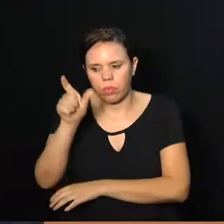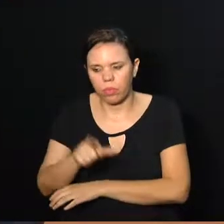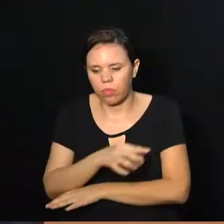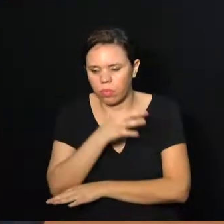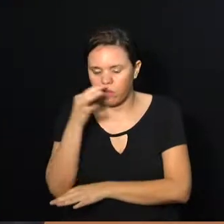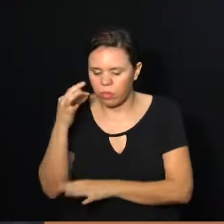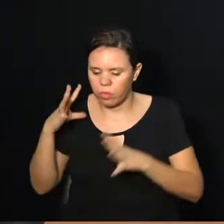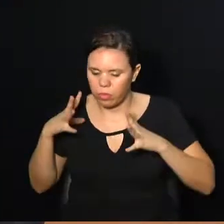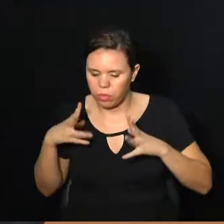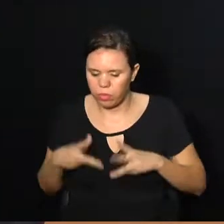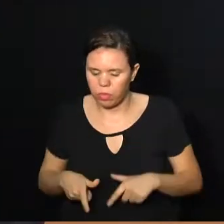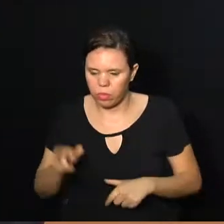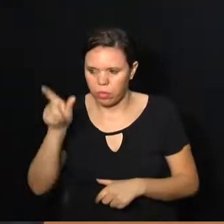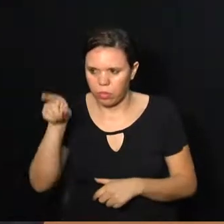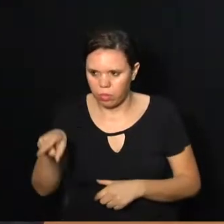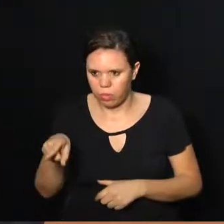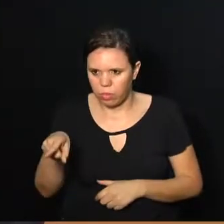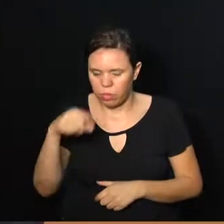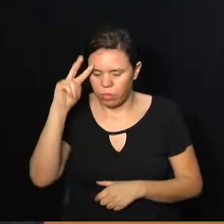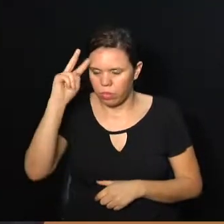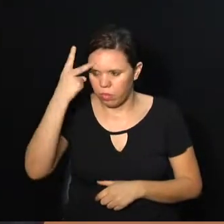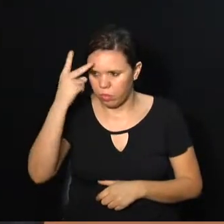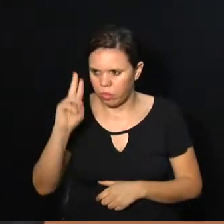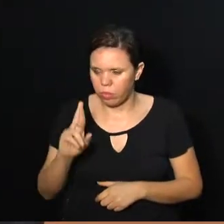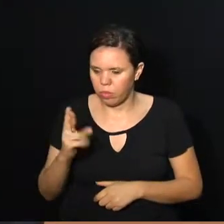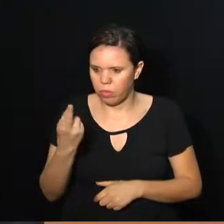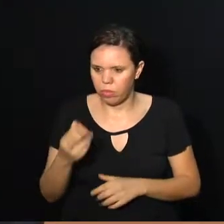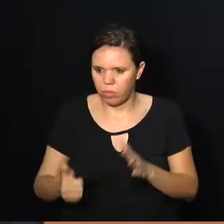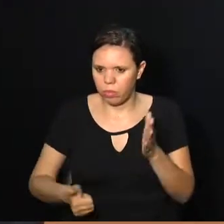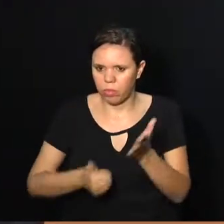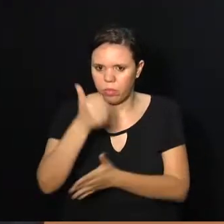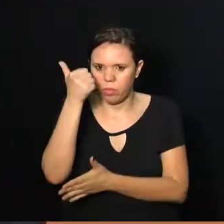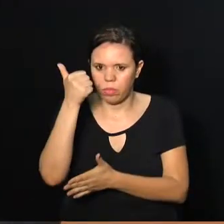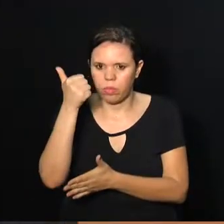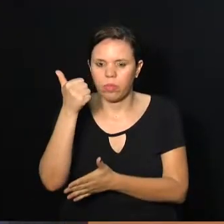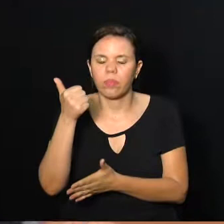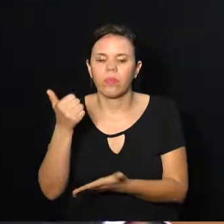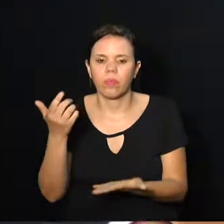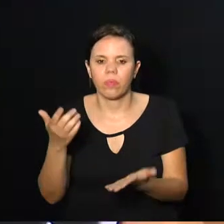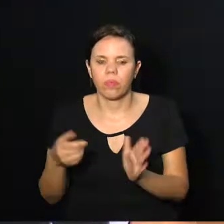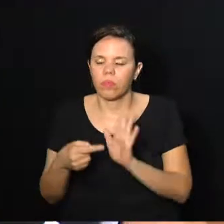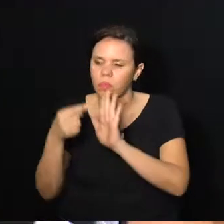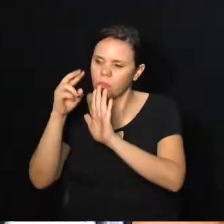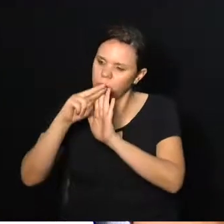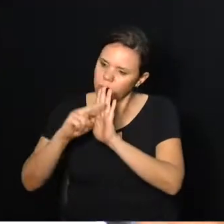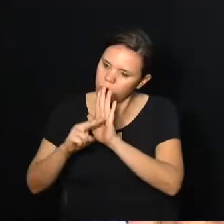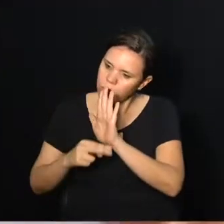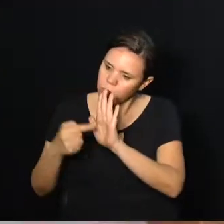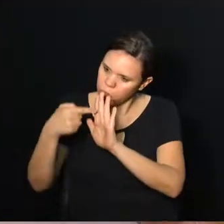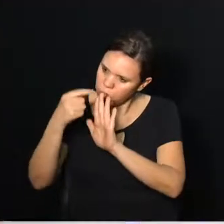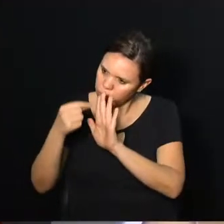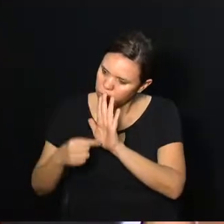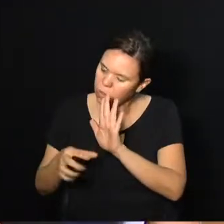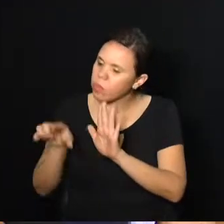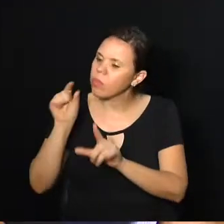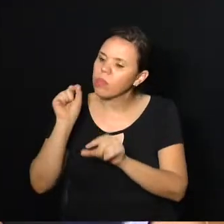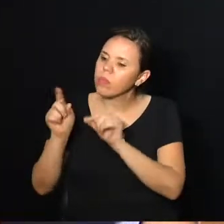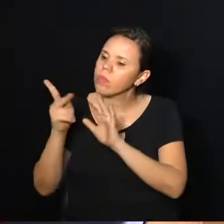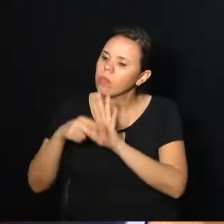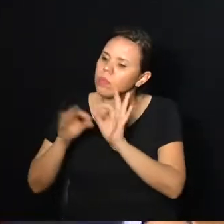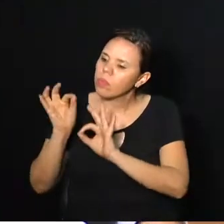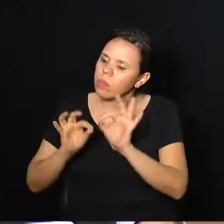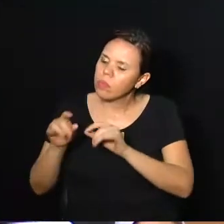com que ela tenha um resultado positivo, você tem que oferecer um cardápio de projetos,